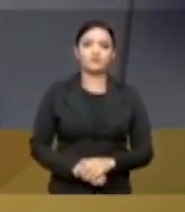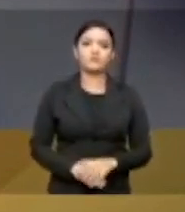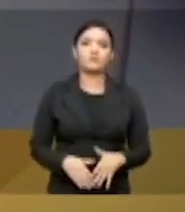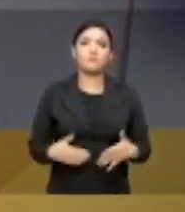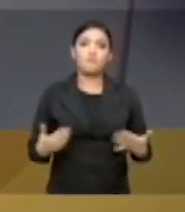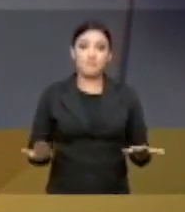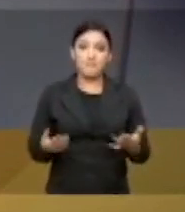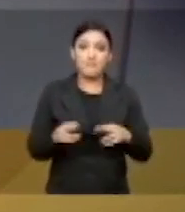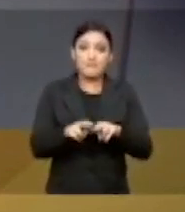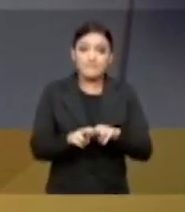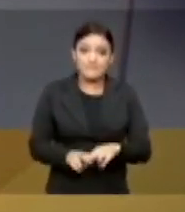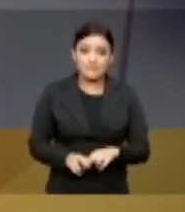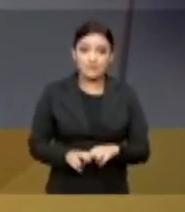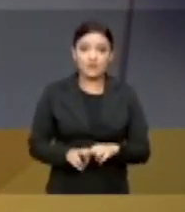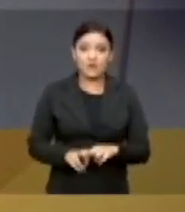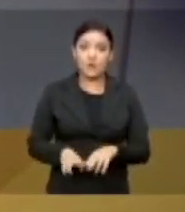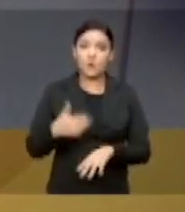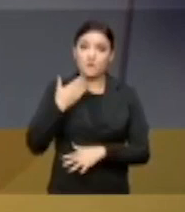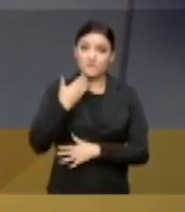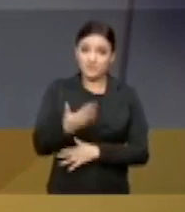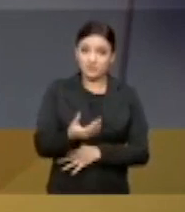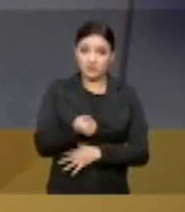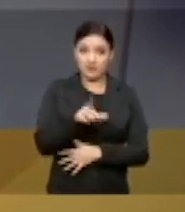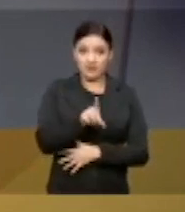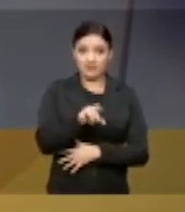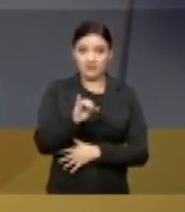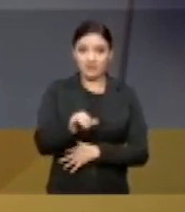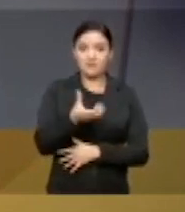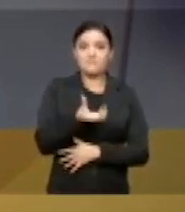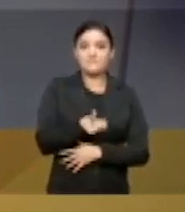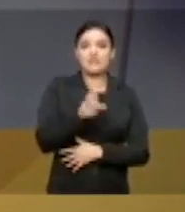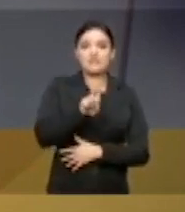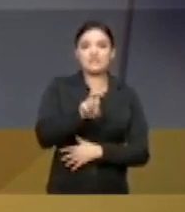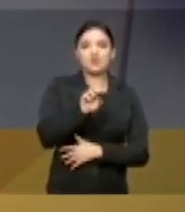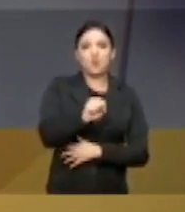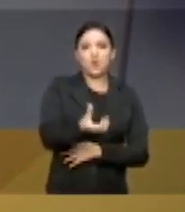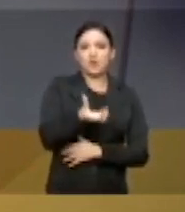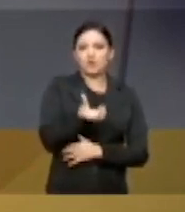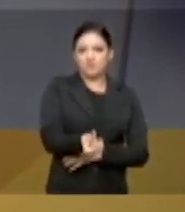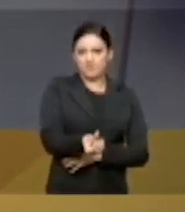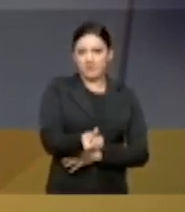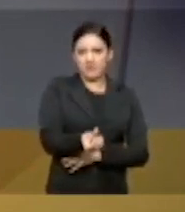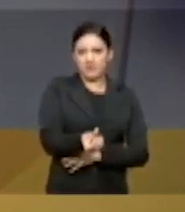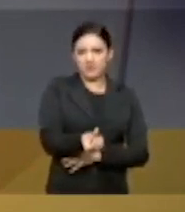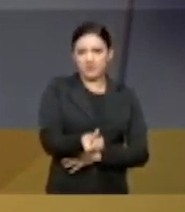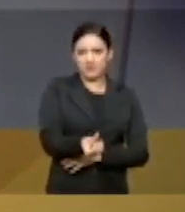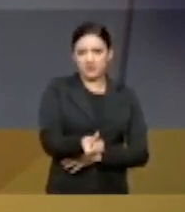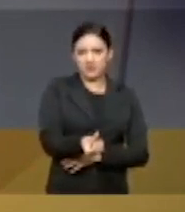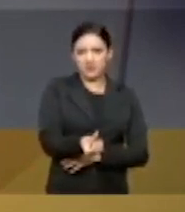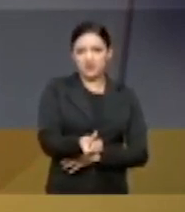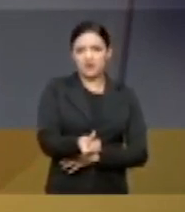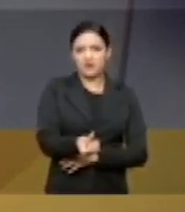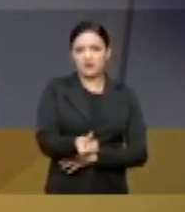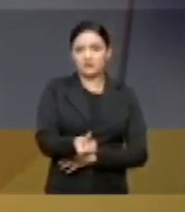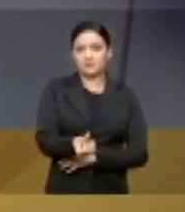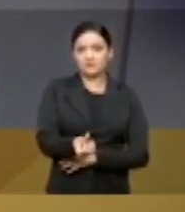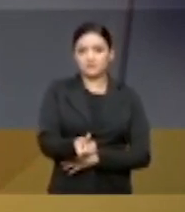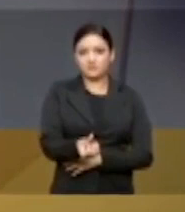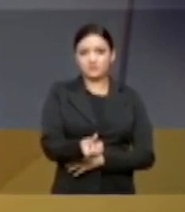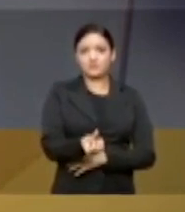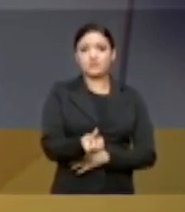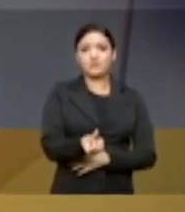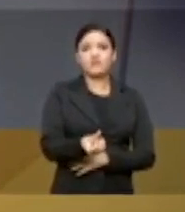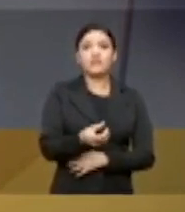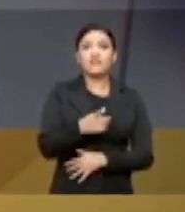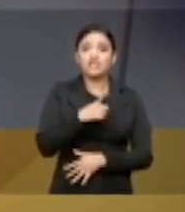Portanto, o pedido constante da ADI 6586 escapa por completo a esta compreensão sábia, clássica,